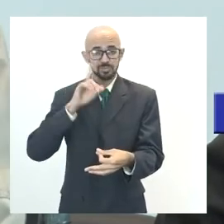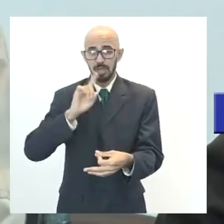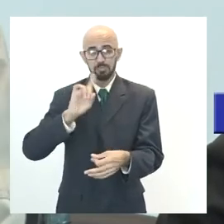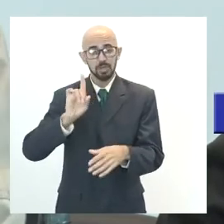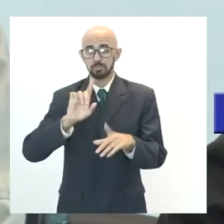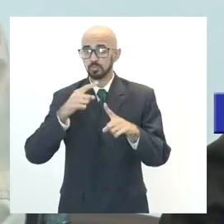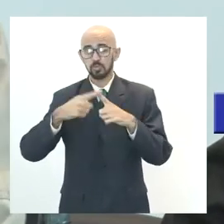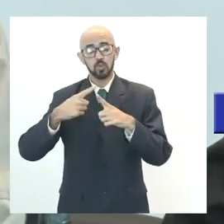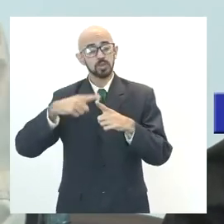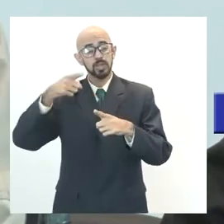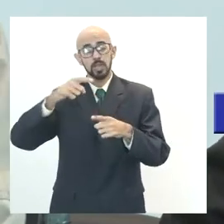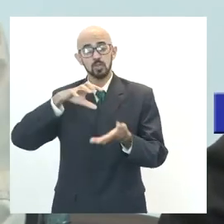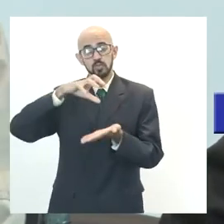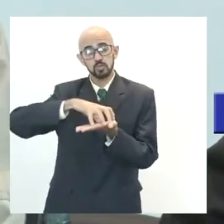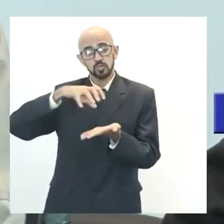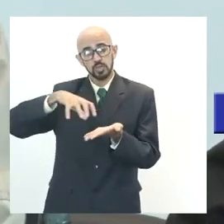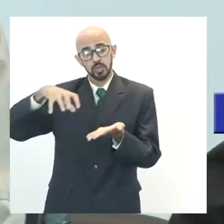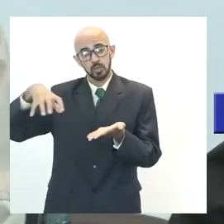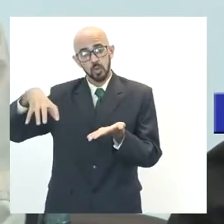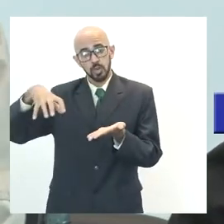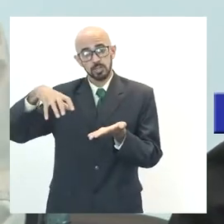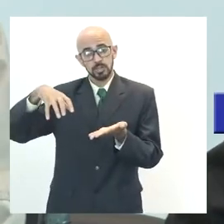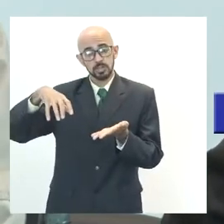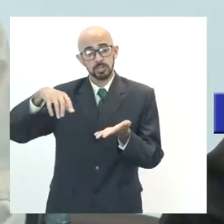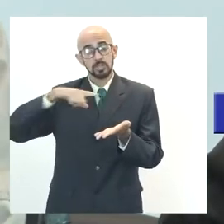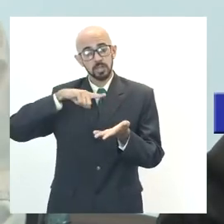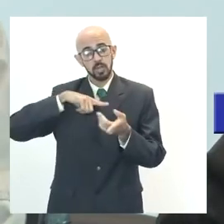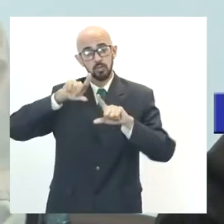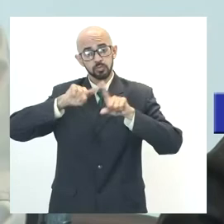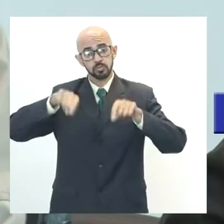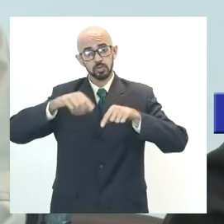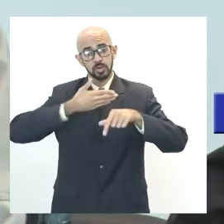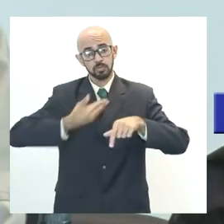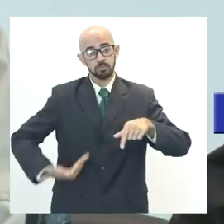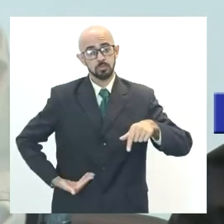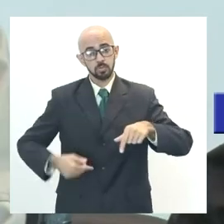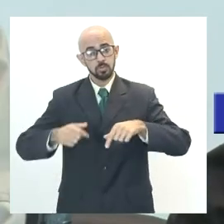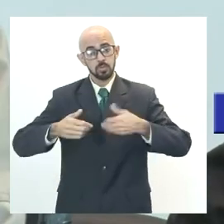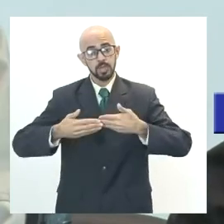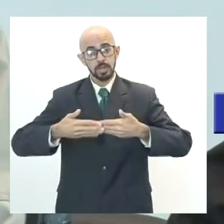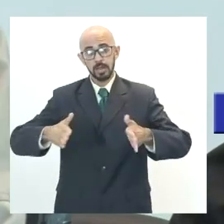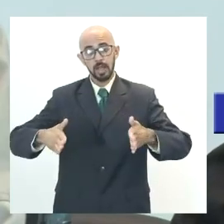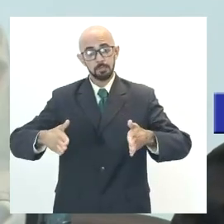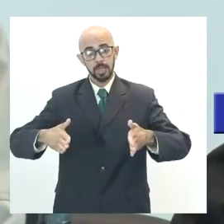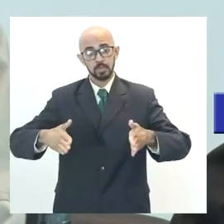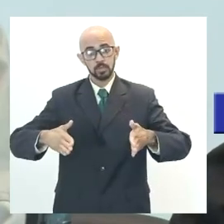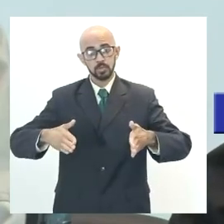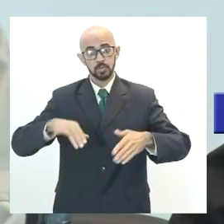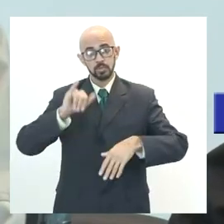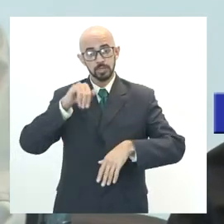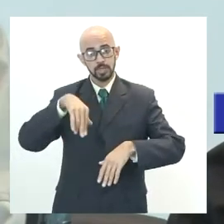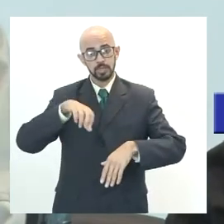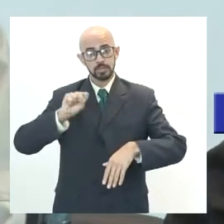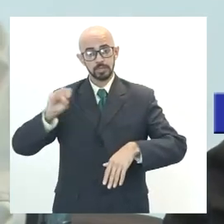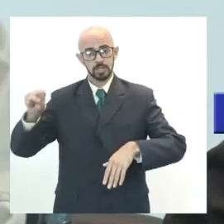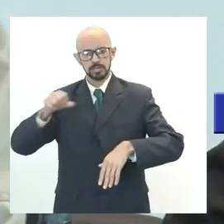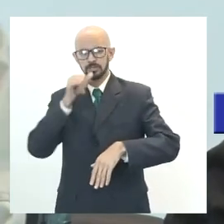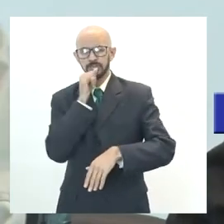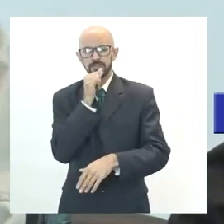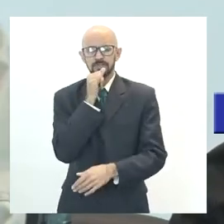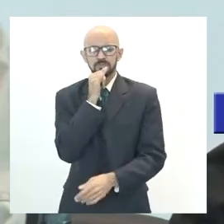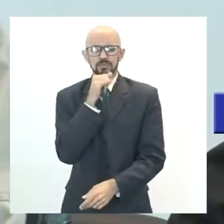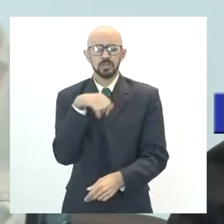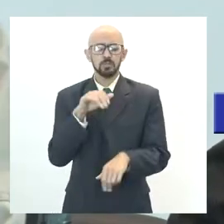os cargos públicos eles estão todos em abertos a gente percebe o INSS com a demanda de mais de